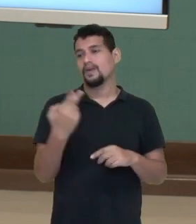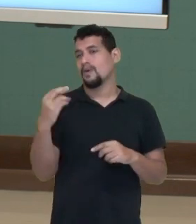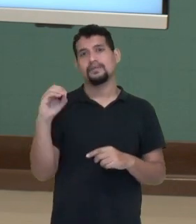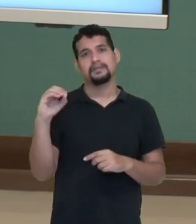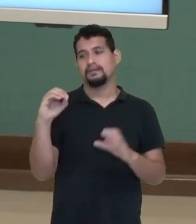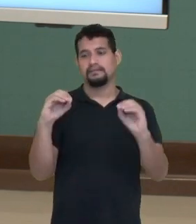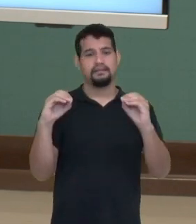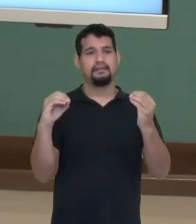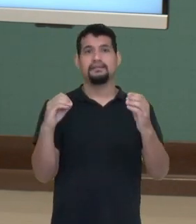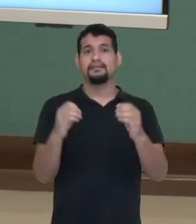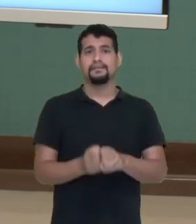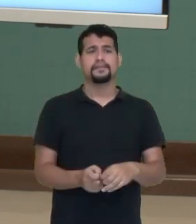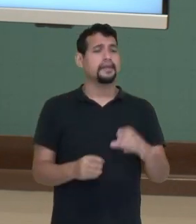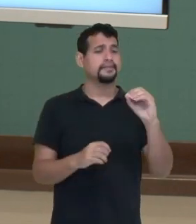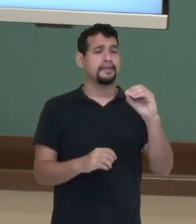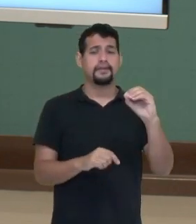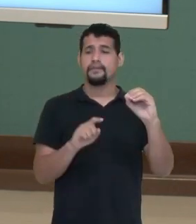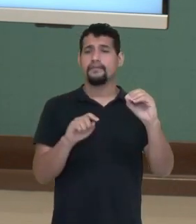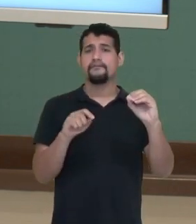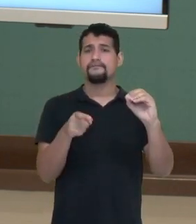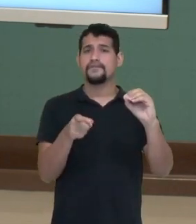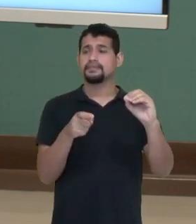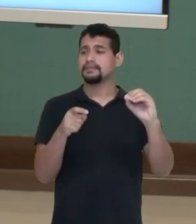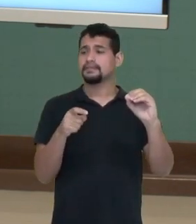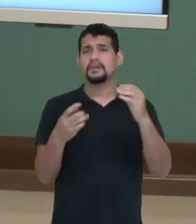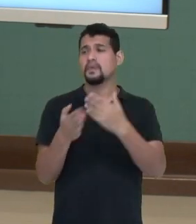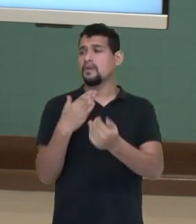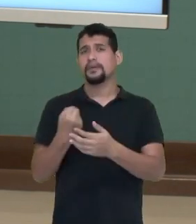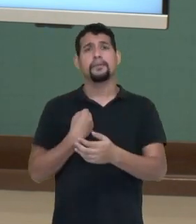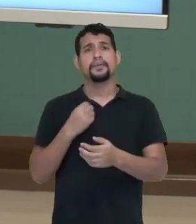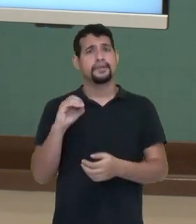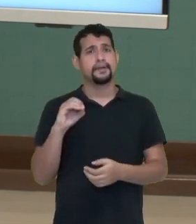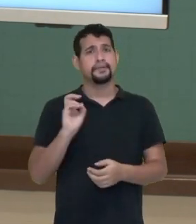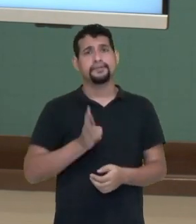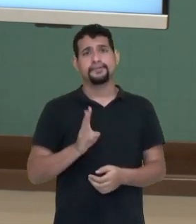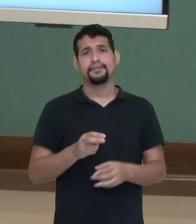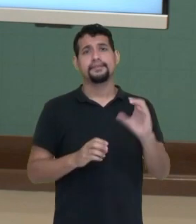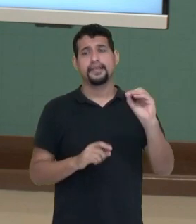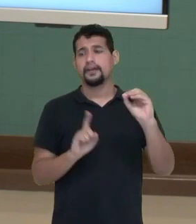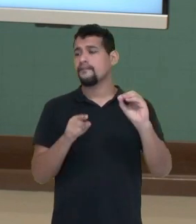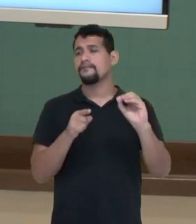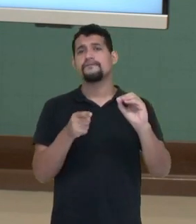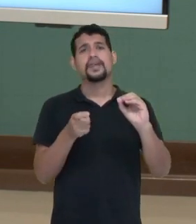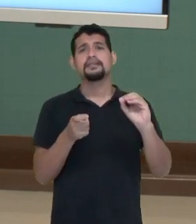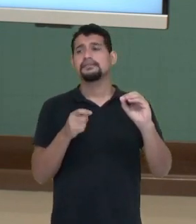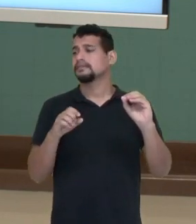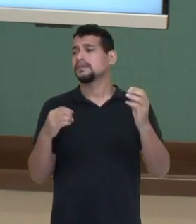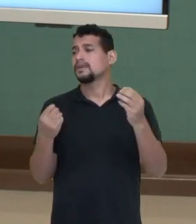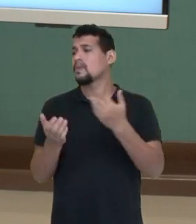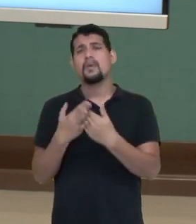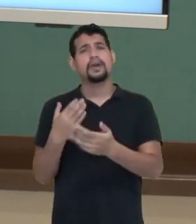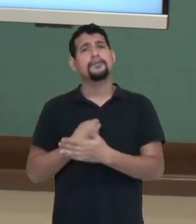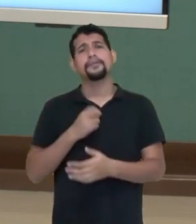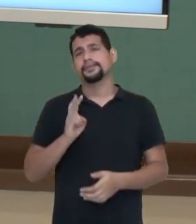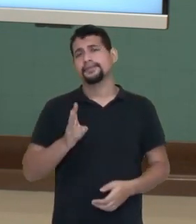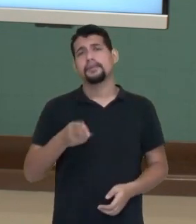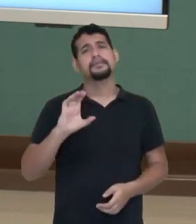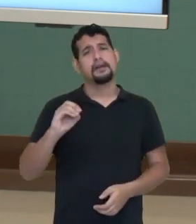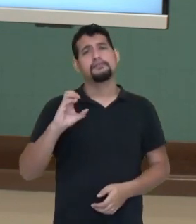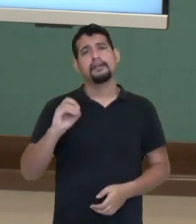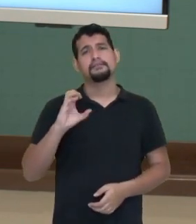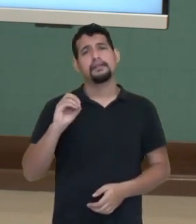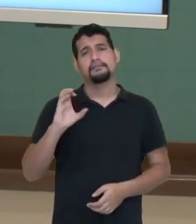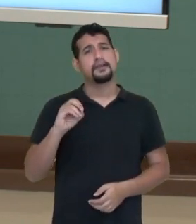zero, zero vezes qualquer coisa, zero. Some a letra, fica y igual a b. Aí eu tenho algo constante, não